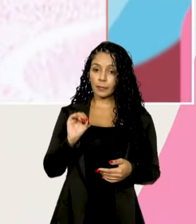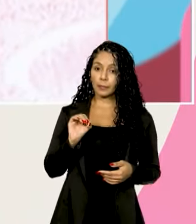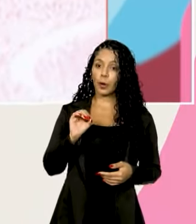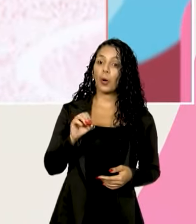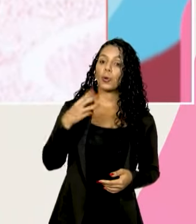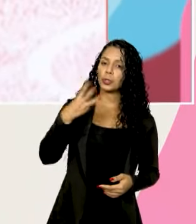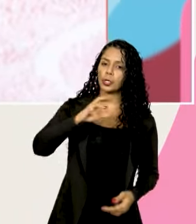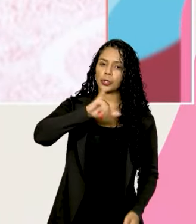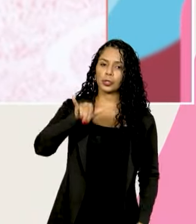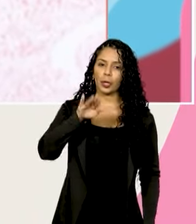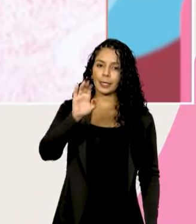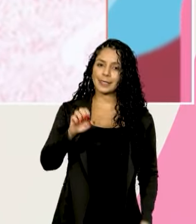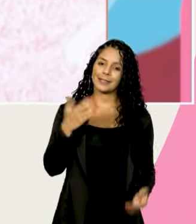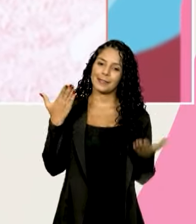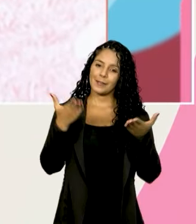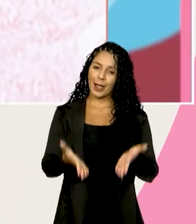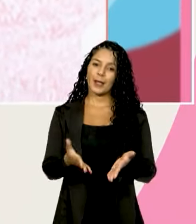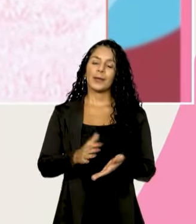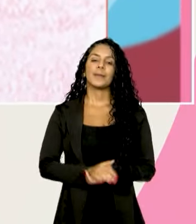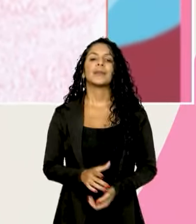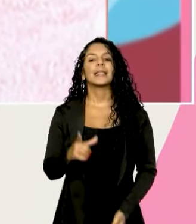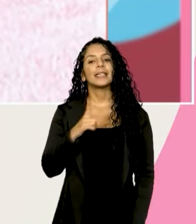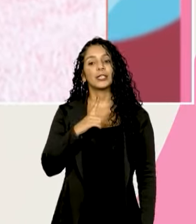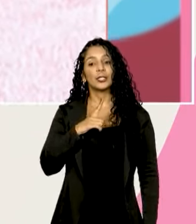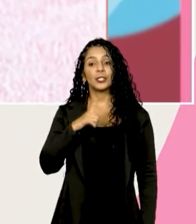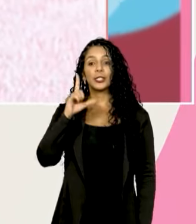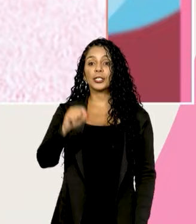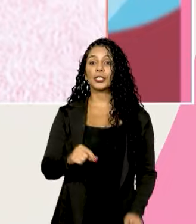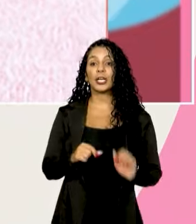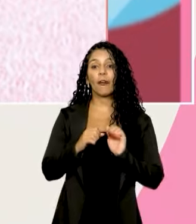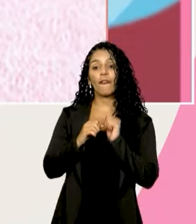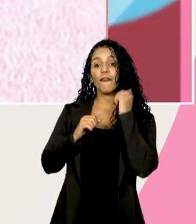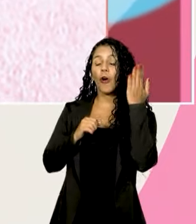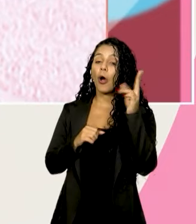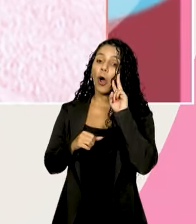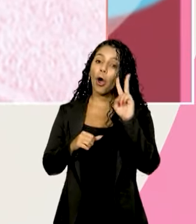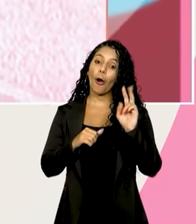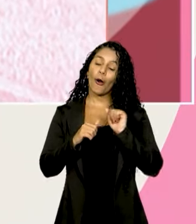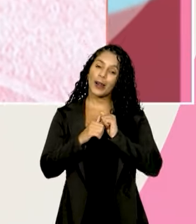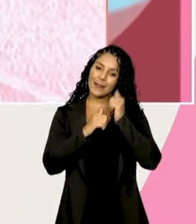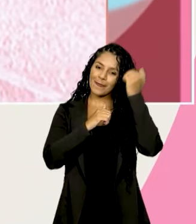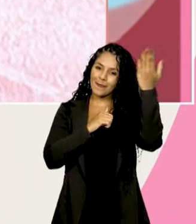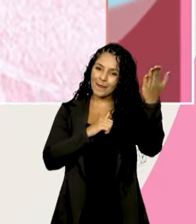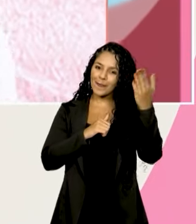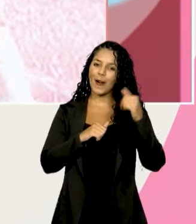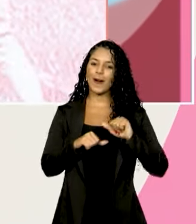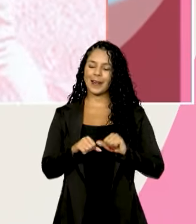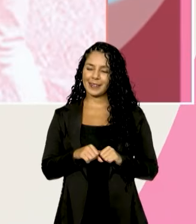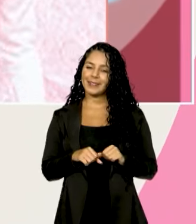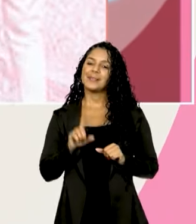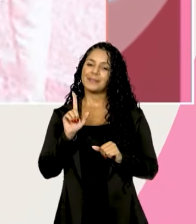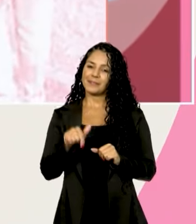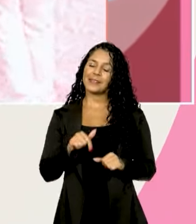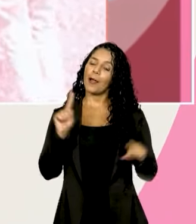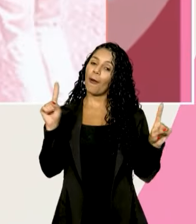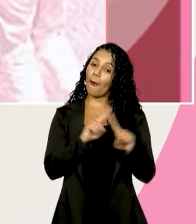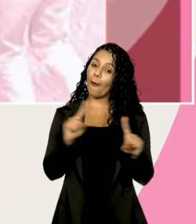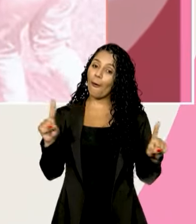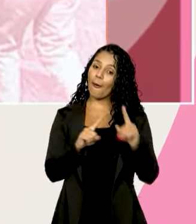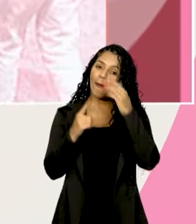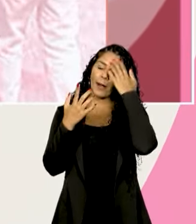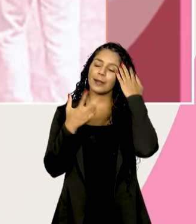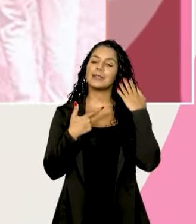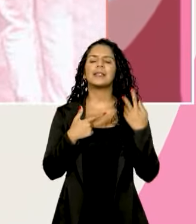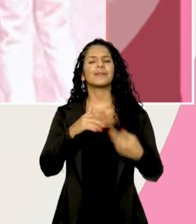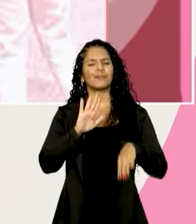programa, olha lá, que barato. Olha, a gente tinha externas, olha as externas, olha. Que lindo, Bia, que barato. Olha a música. Esse programa era